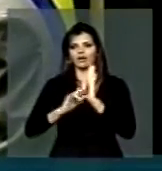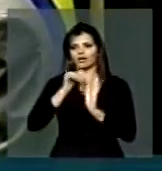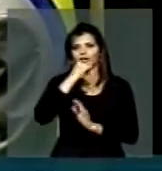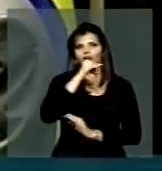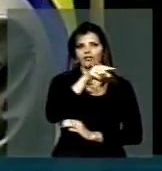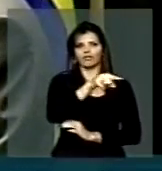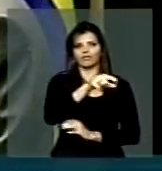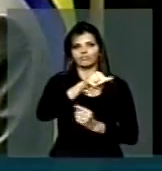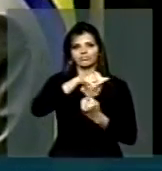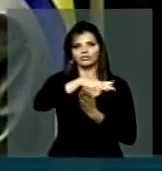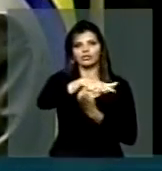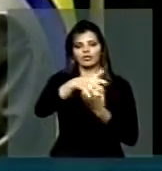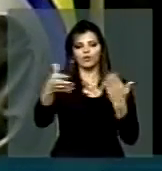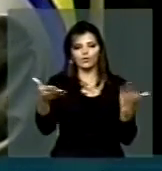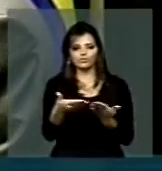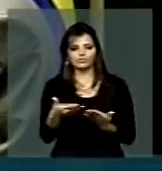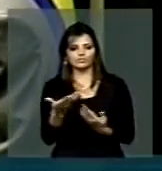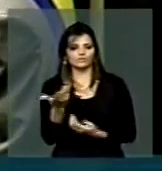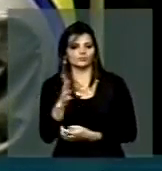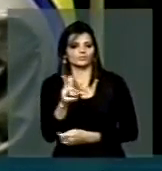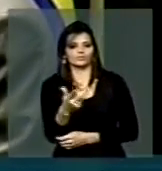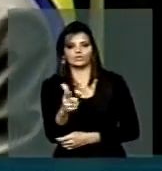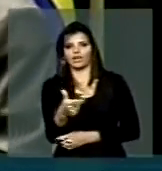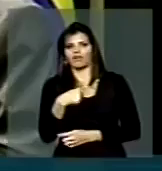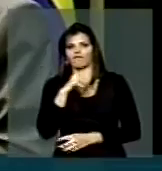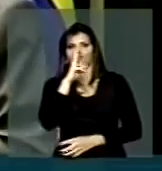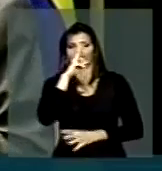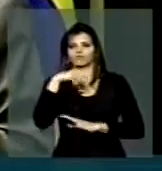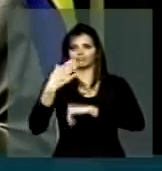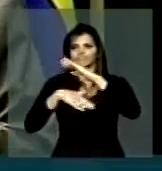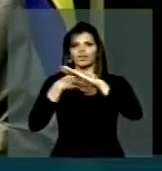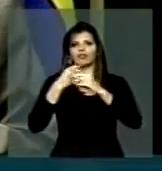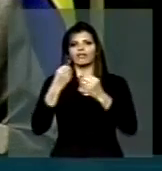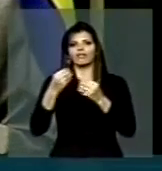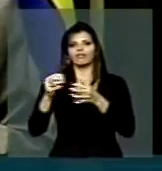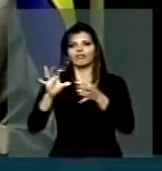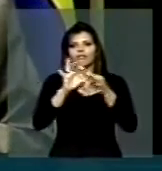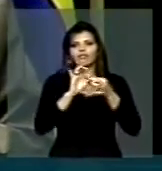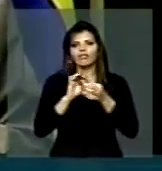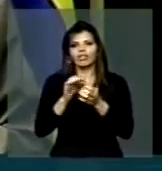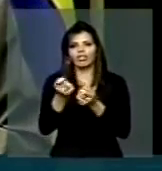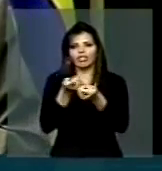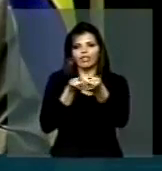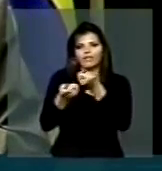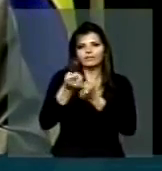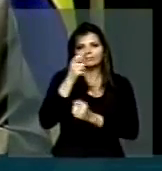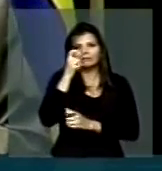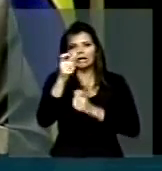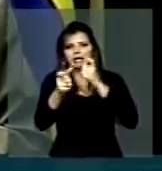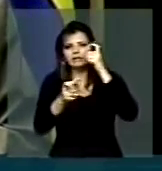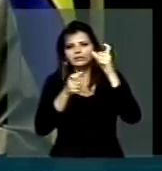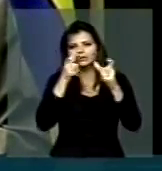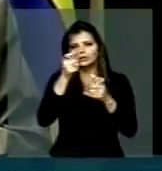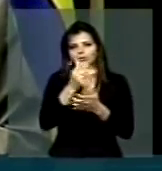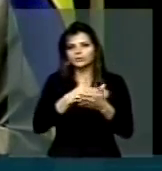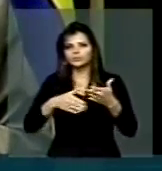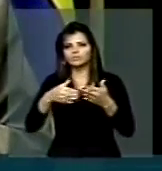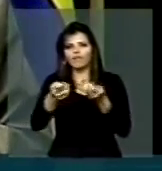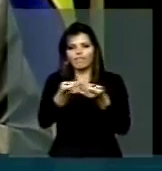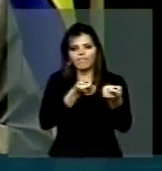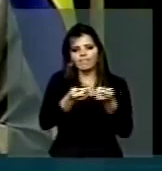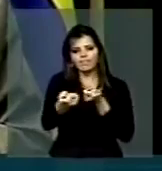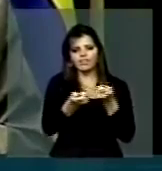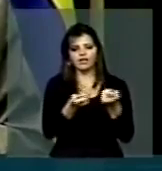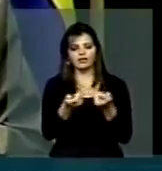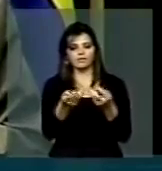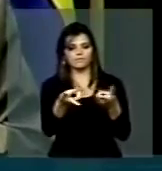As agências reguladoras hoje já não têm a força que deviam ter. Estão infiltradas por interesses de todo tipo. E está visível que